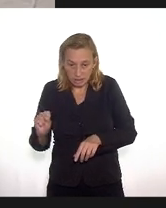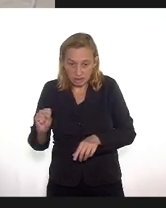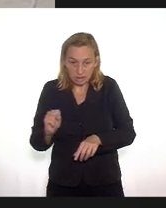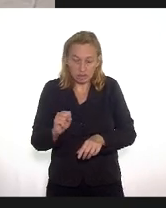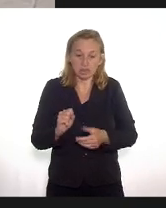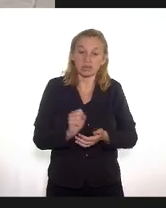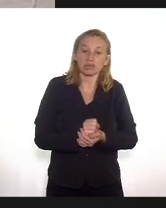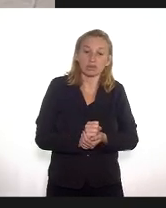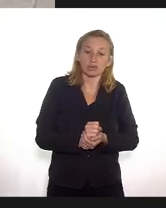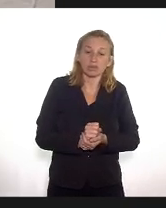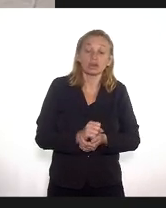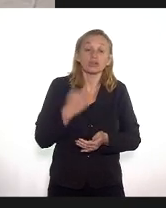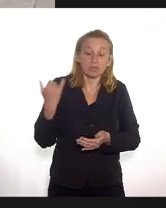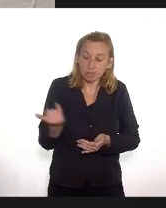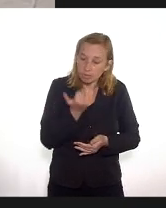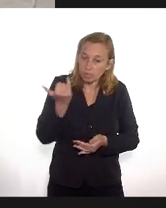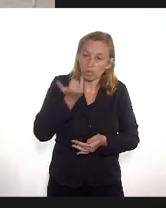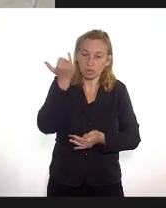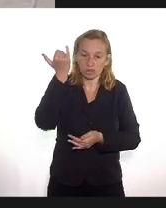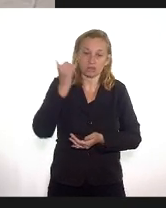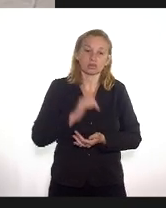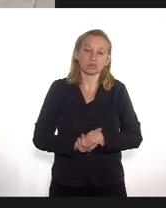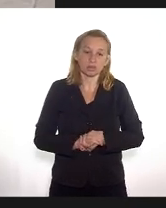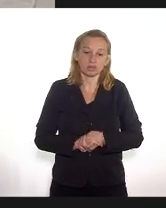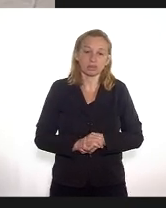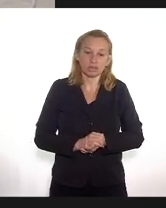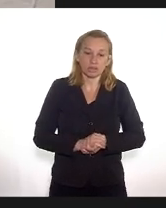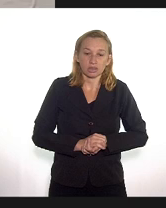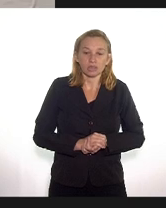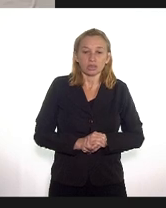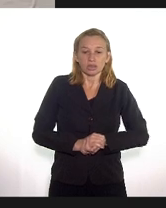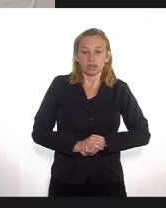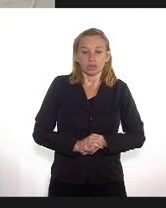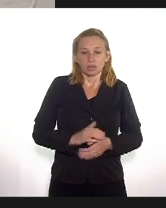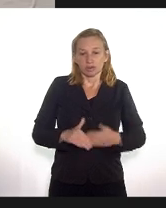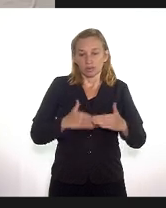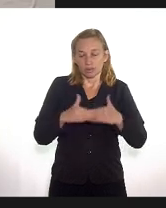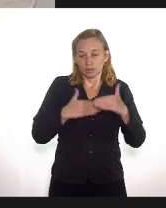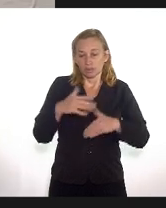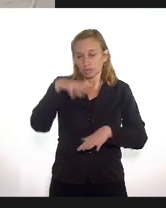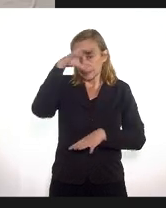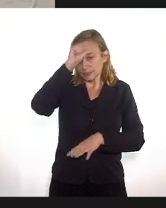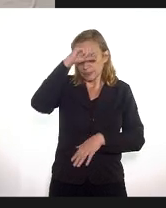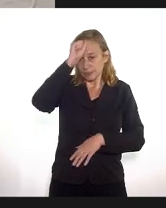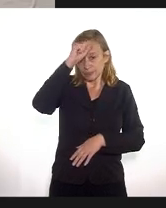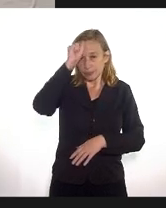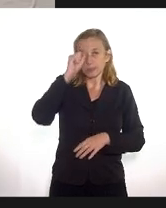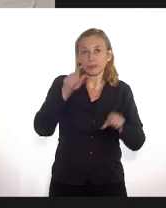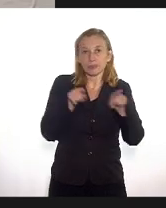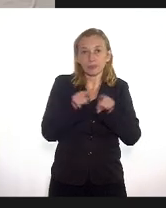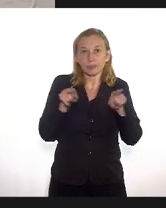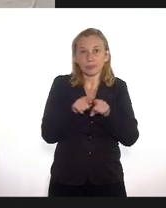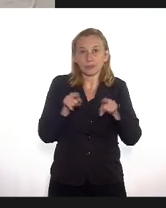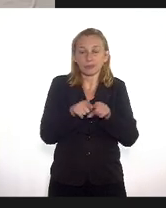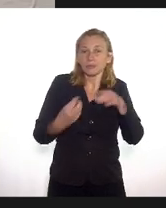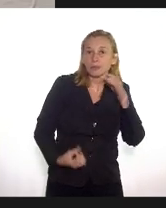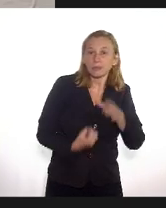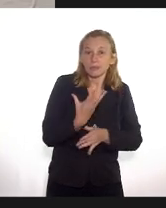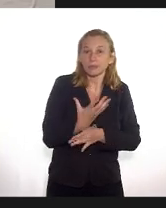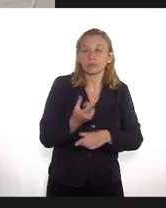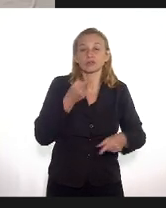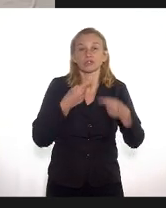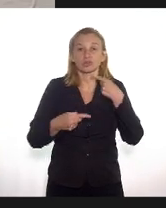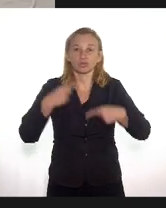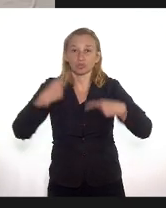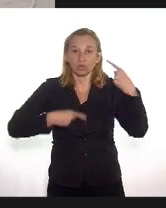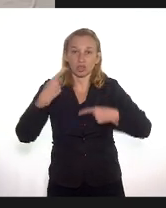que são parte importantíssima e essencial nesse processo de aprendizagem e também na construção das